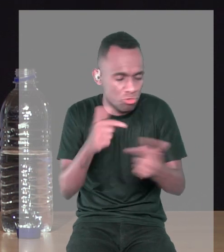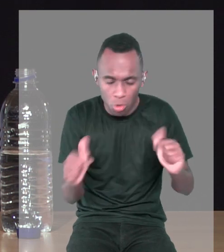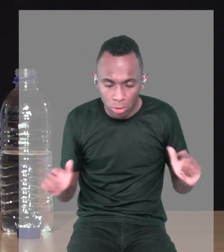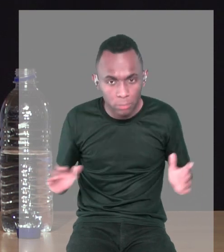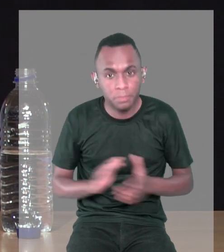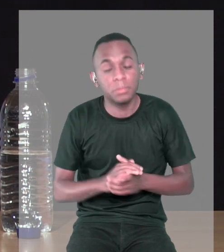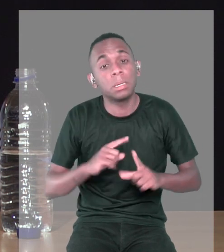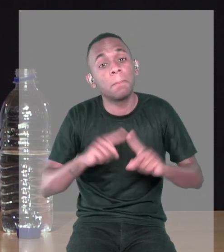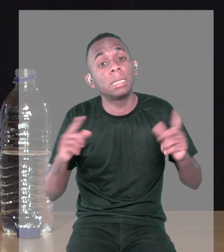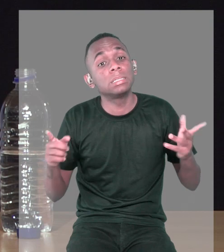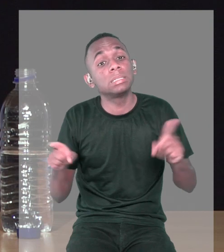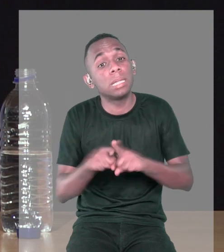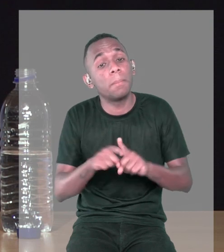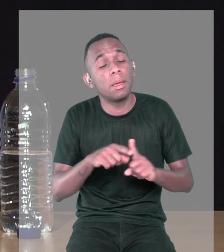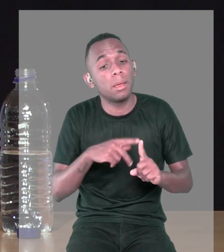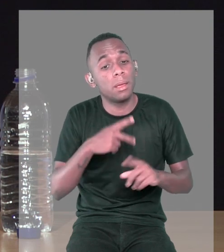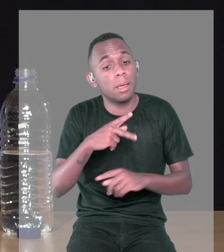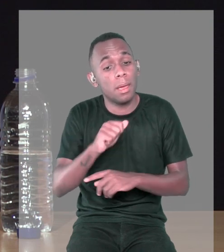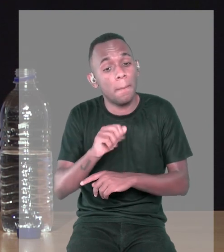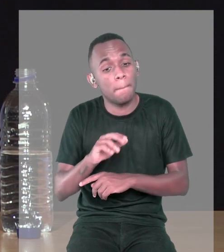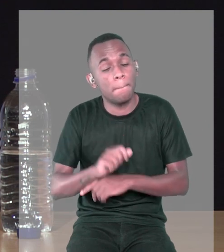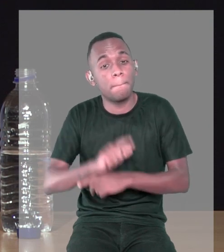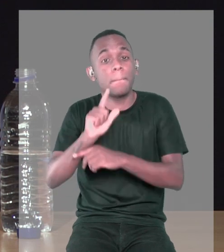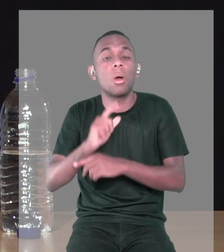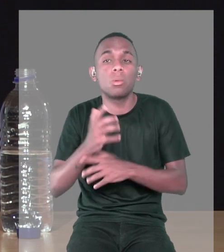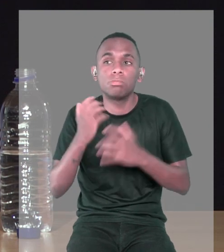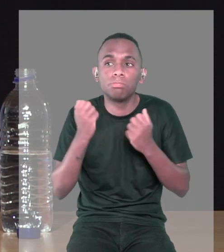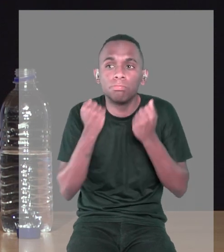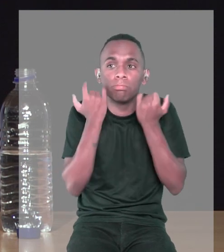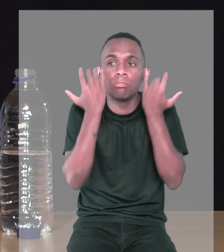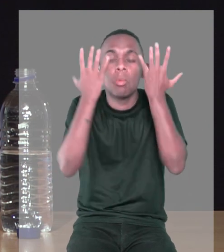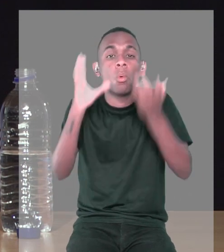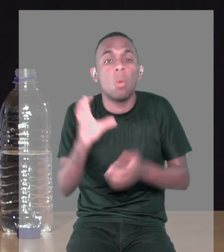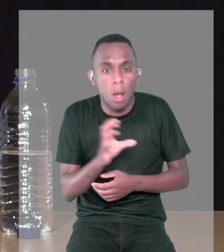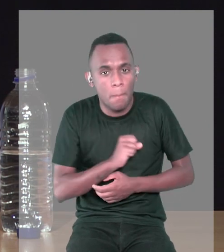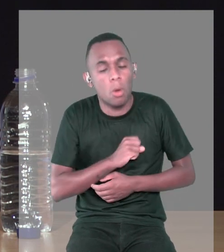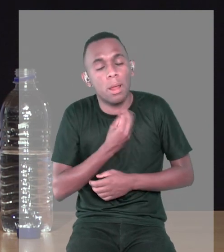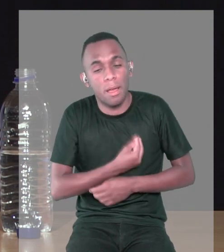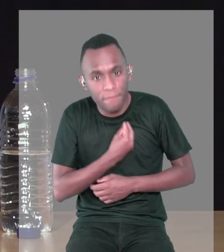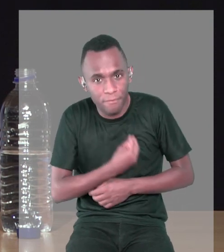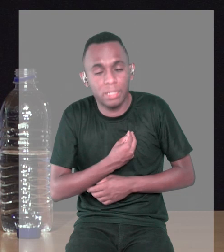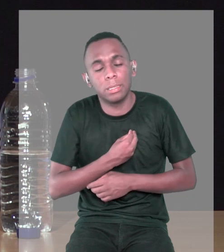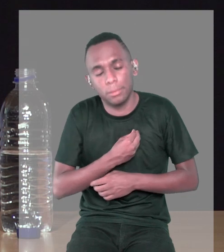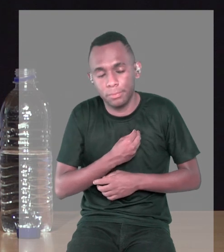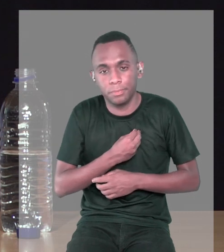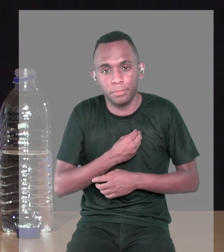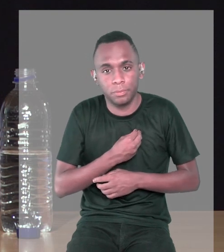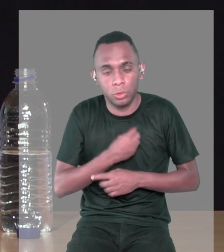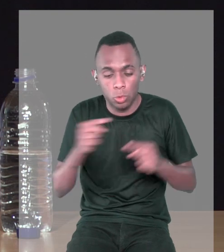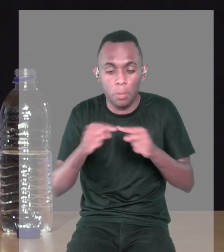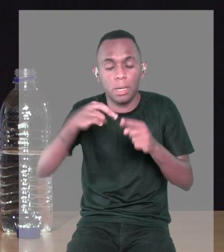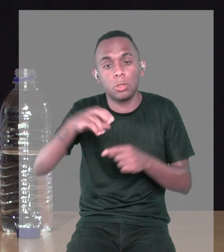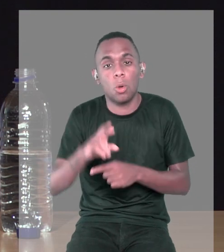como Andrea chama, por sua vez, Paul Preciado defende o erotismo amoroso com a vida diante do